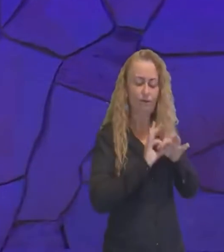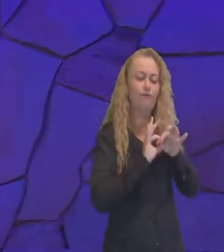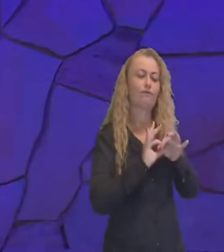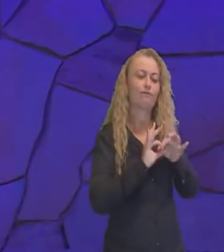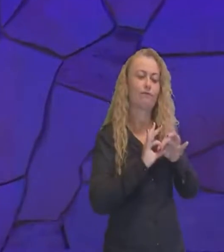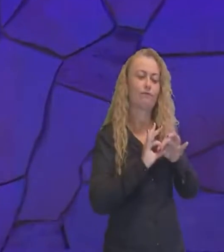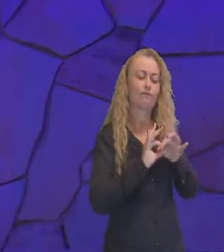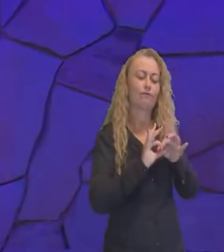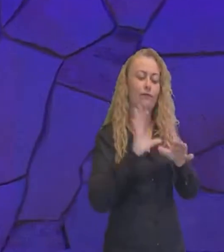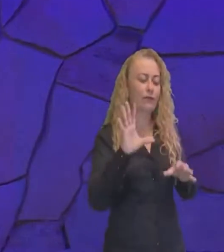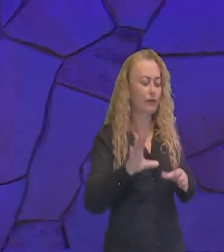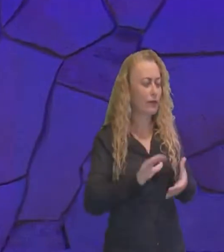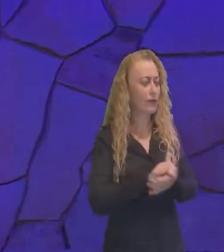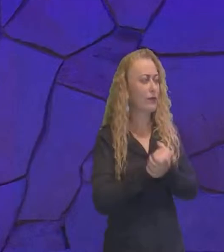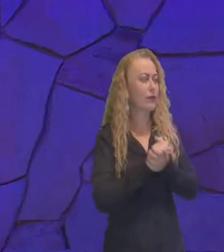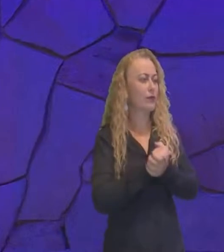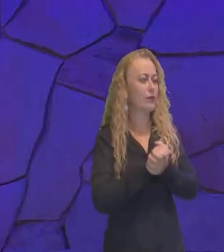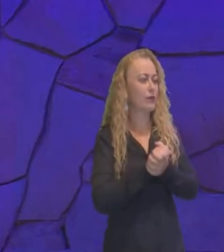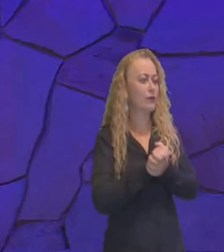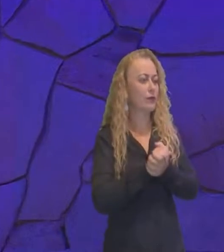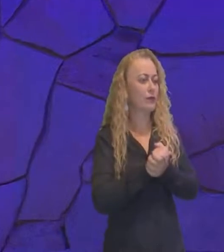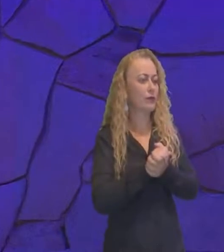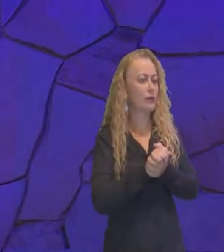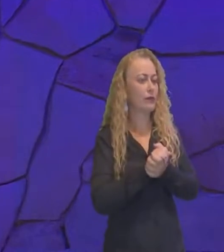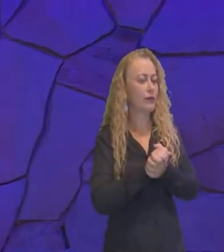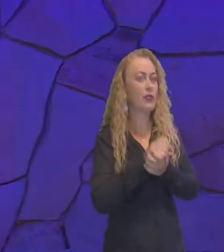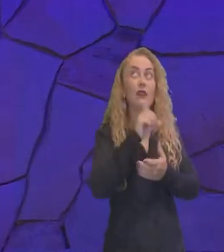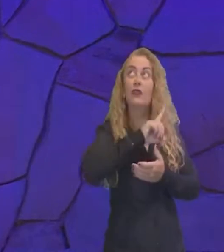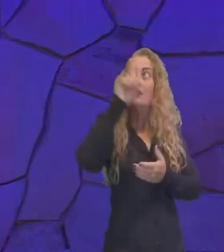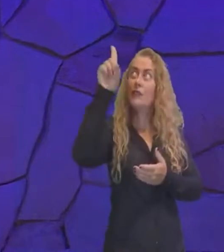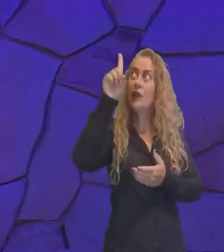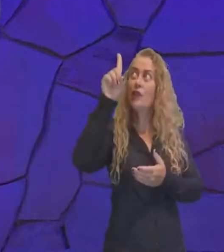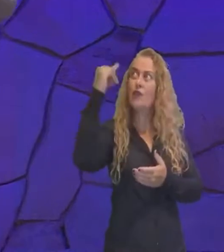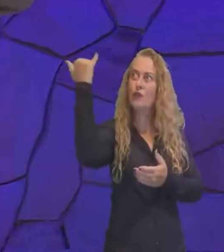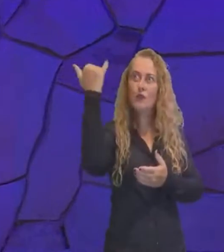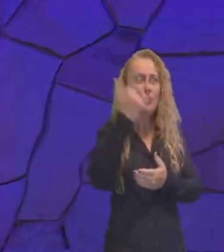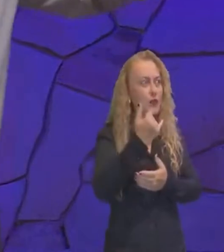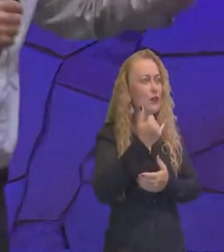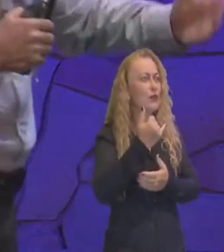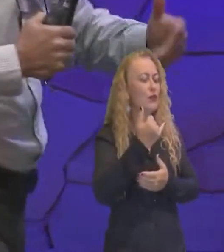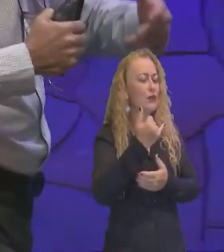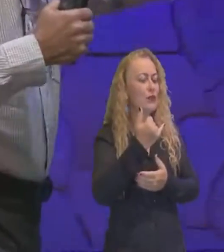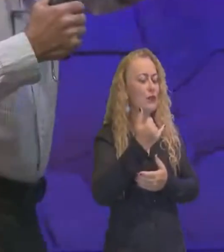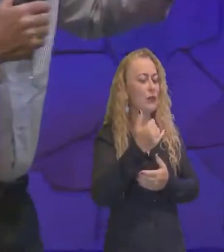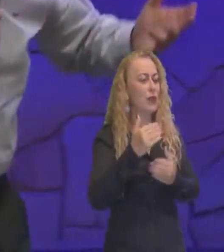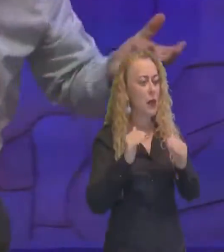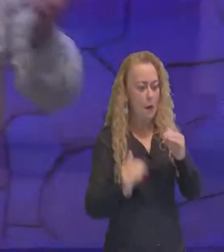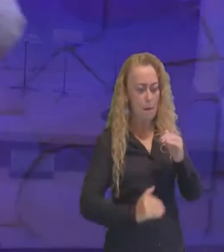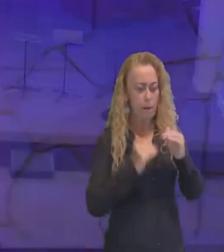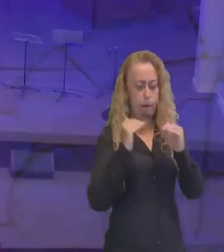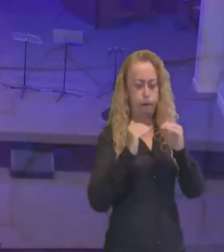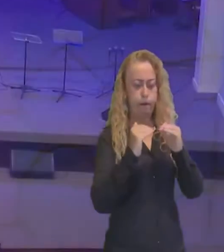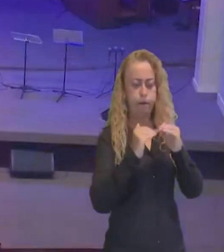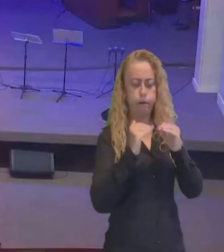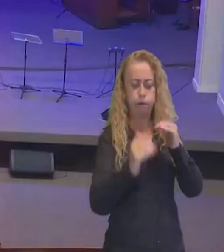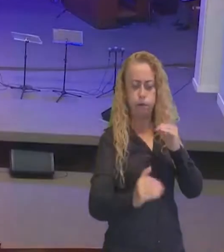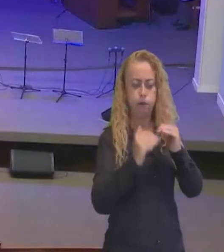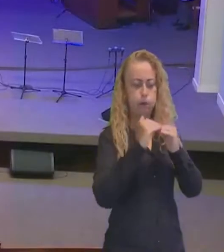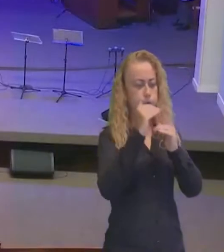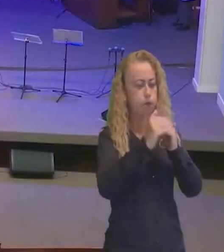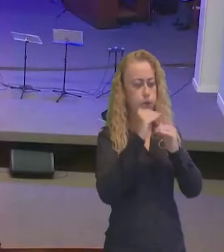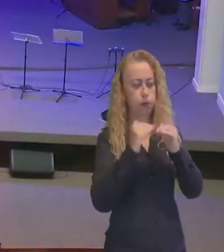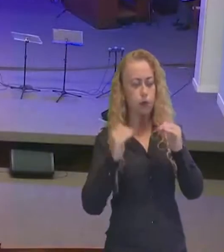do casamento. Queridos, é isso que Deus diz. Então não há incompatibilidade que o Senhor não